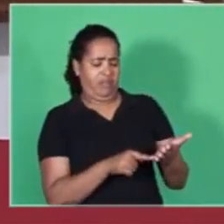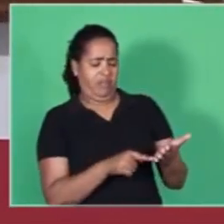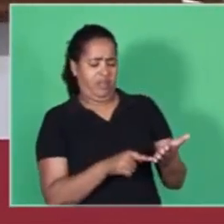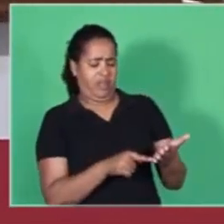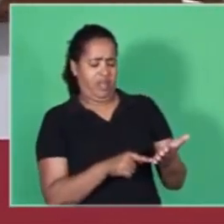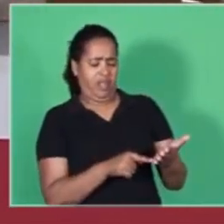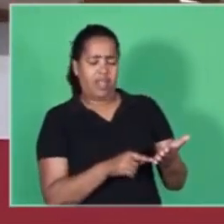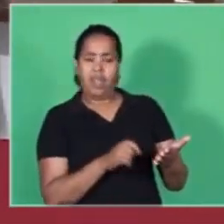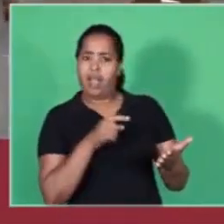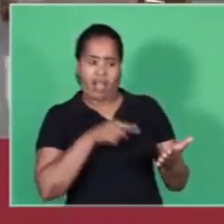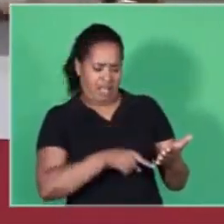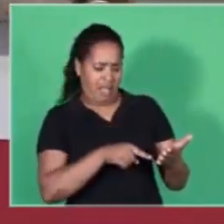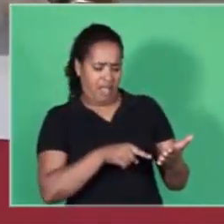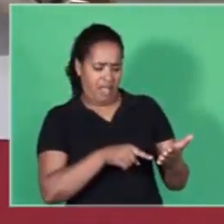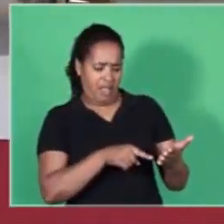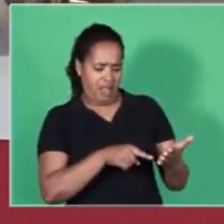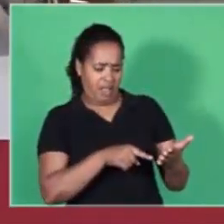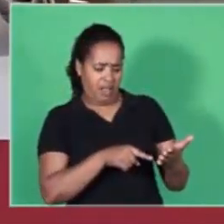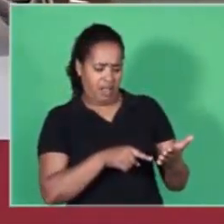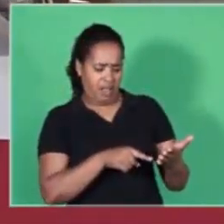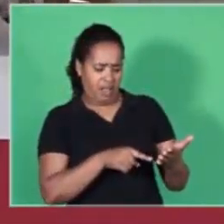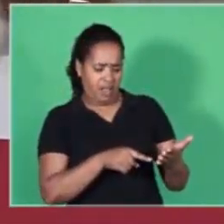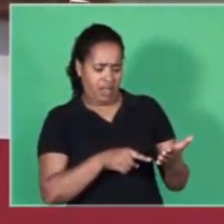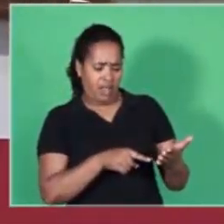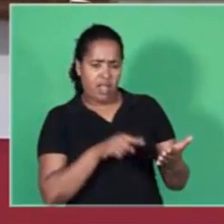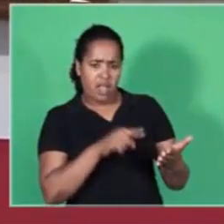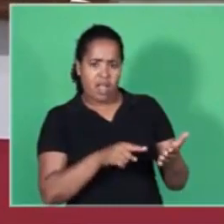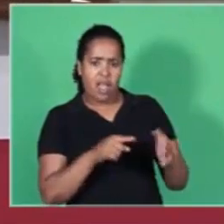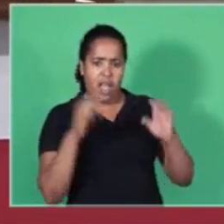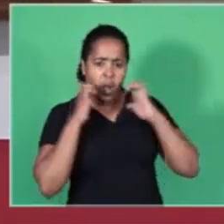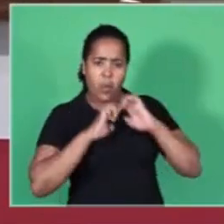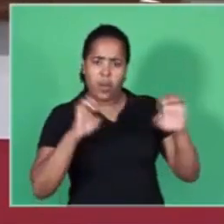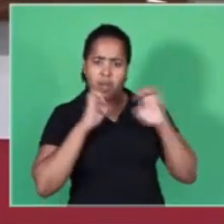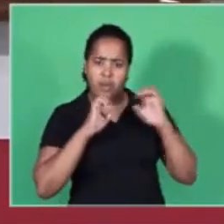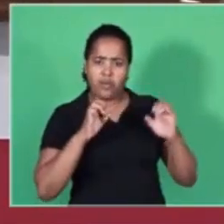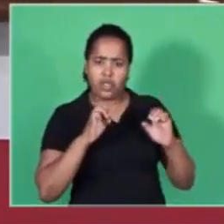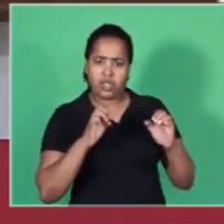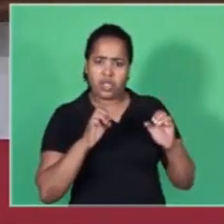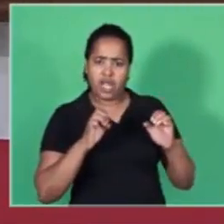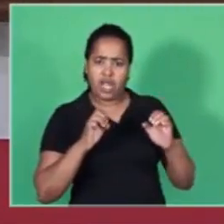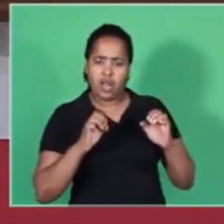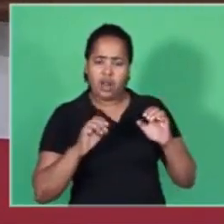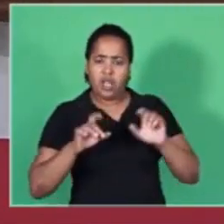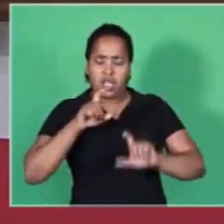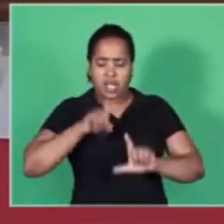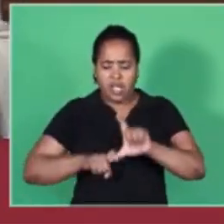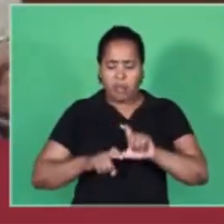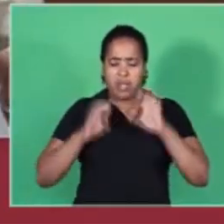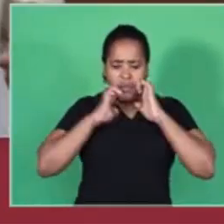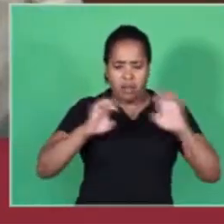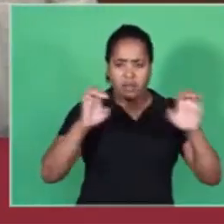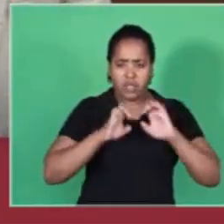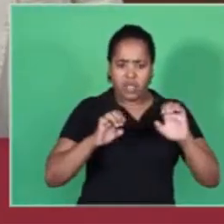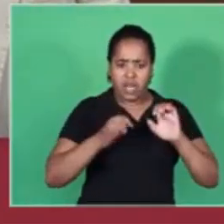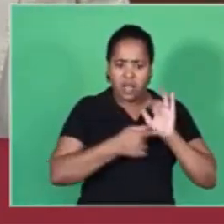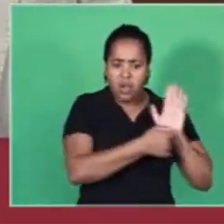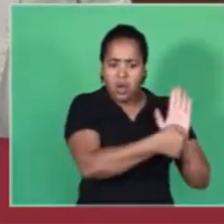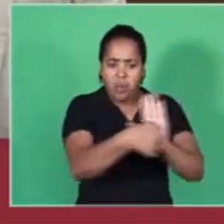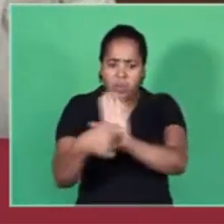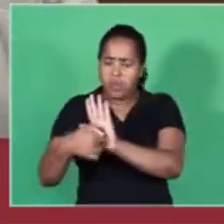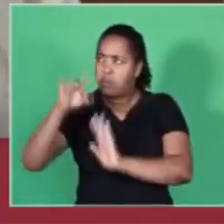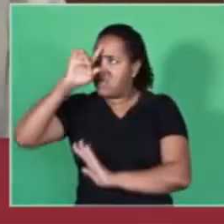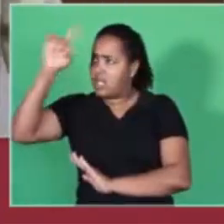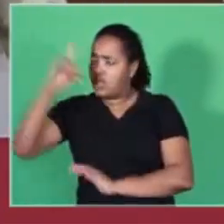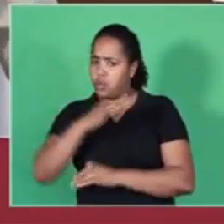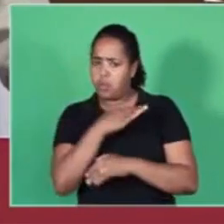é o homem, é o evangélico que está defendendo o evangelho. Deus morreu. Eu vou fazer uma pergunta aqui aos